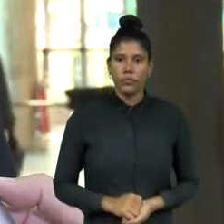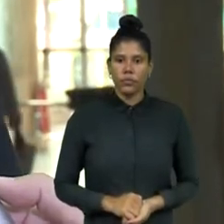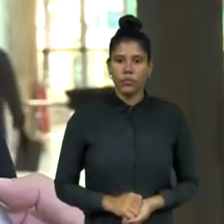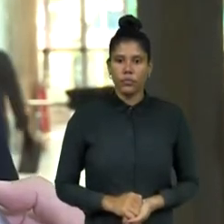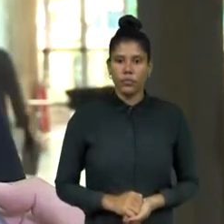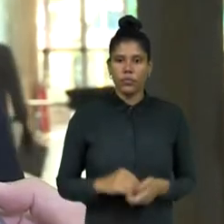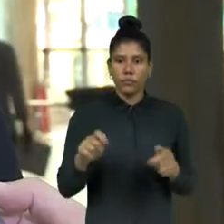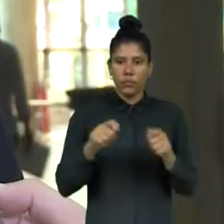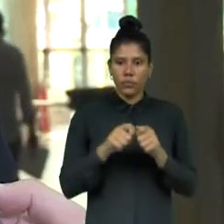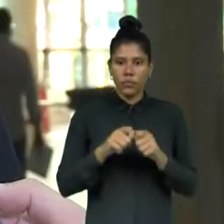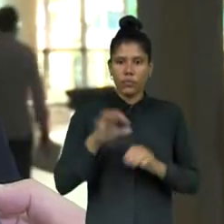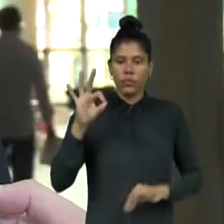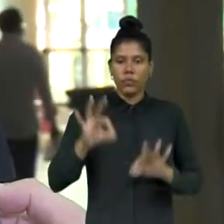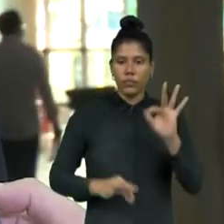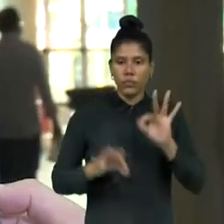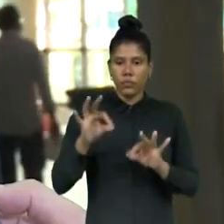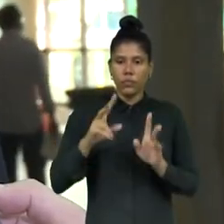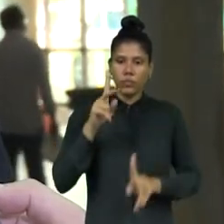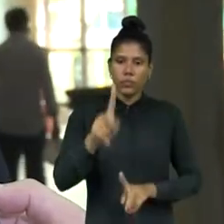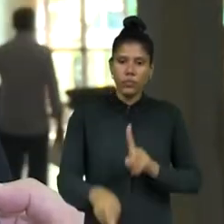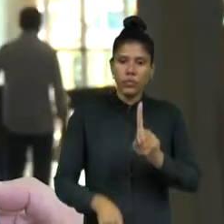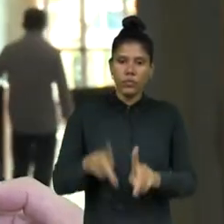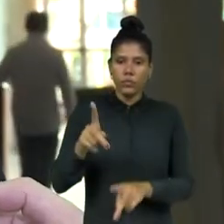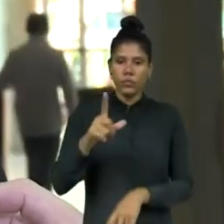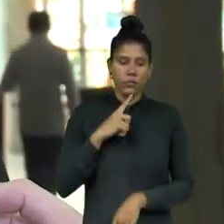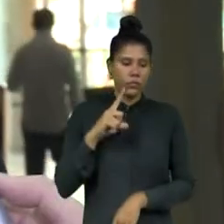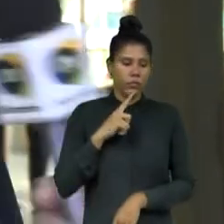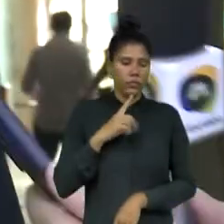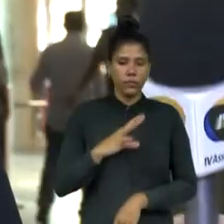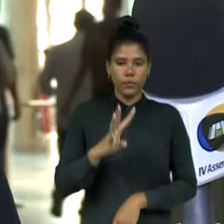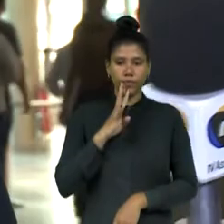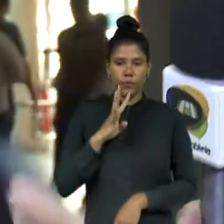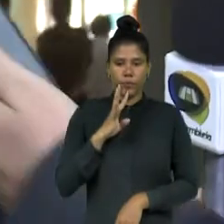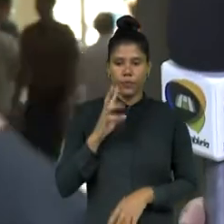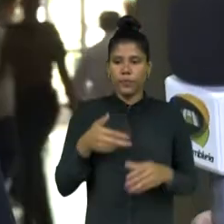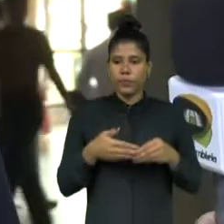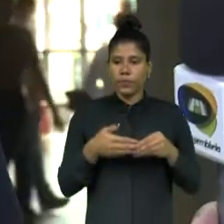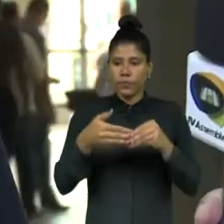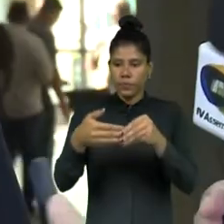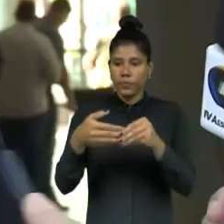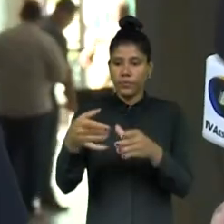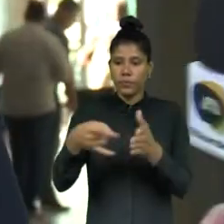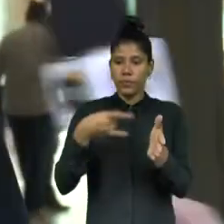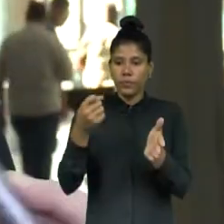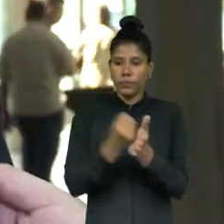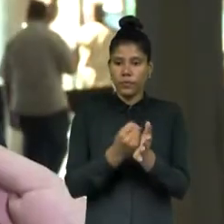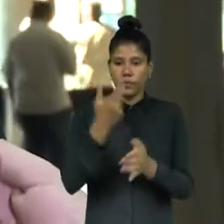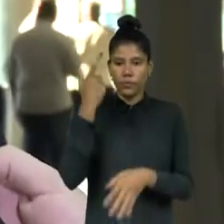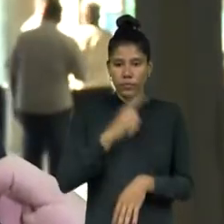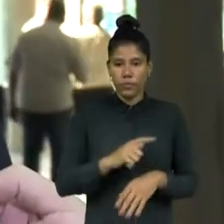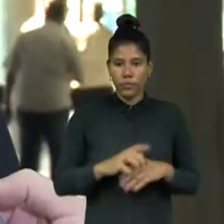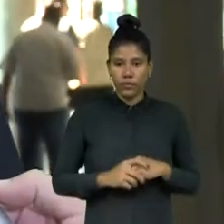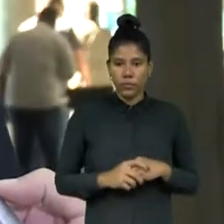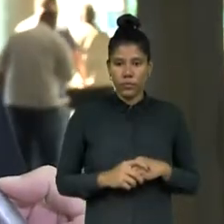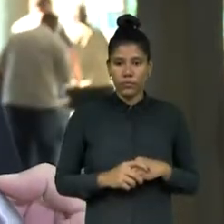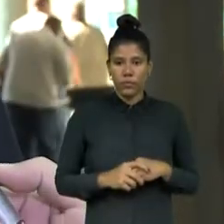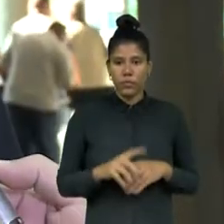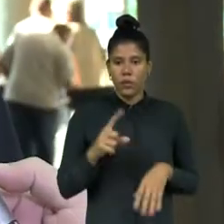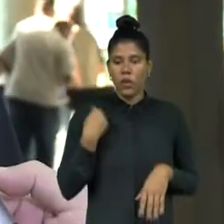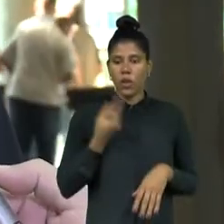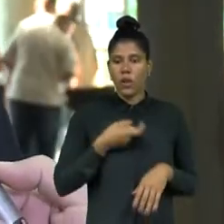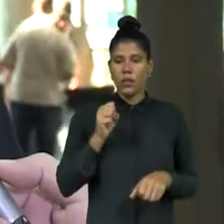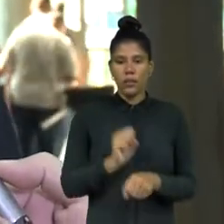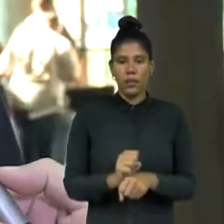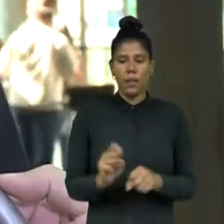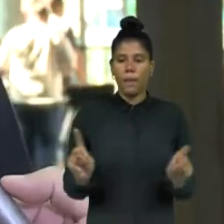né, para que a população tenha conhecimento e leve a documentação necessária. Quer dizer, julho, depois agosto, o caminhão não para? Não, não vamos parar, vamos estar